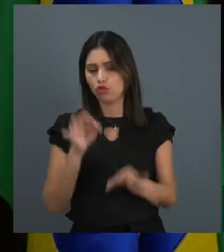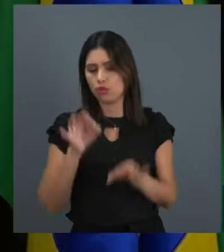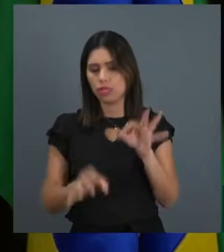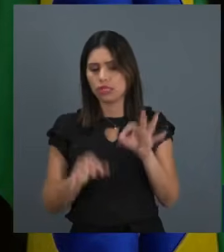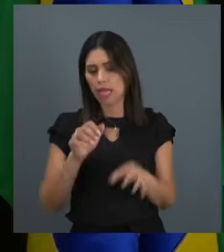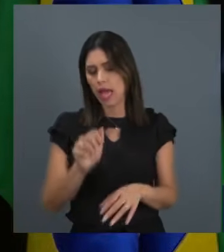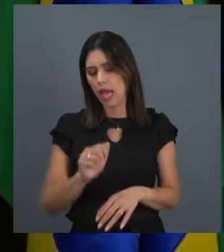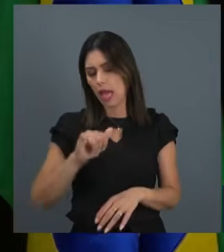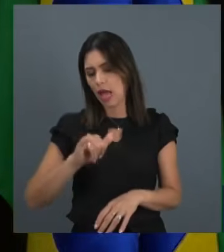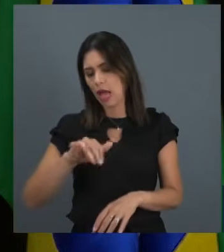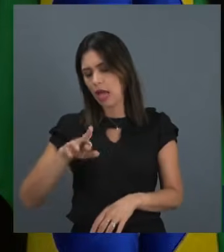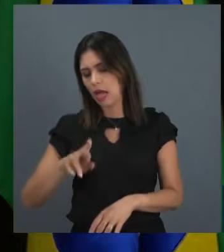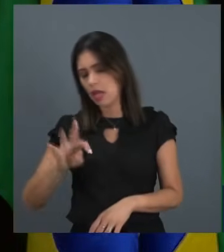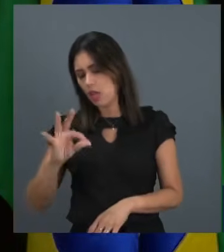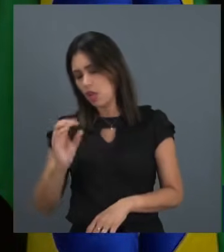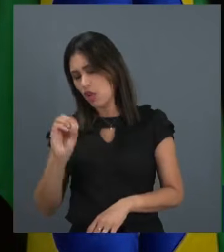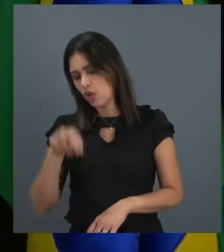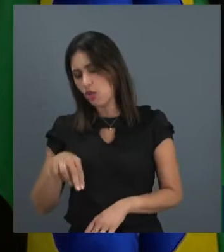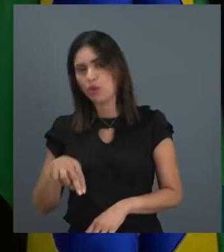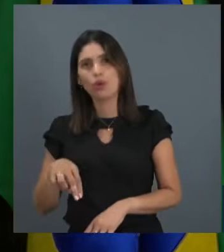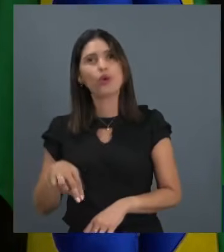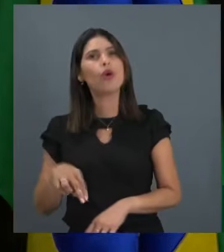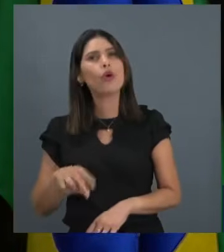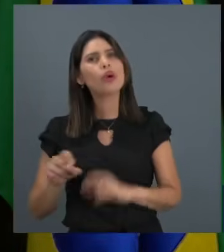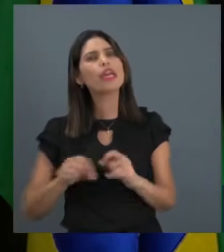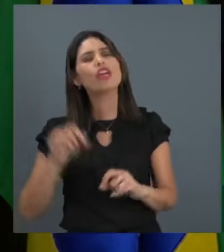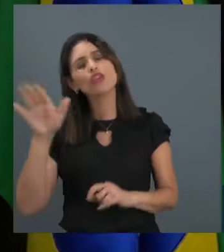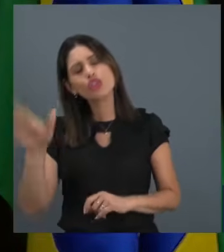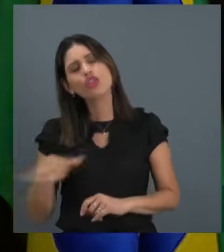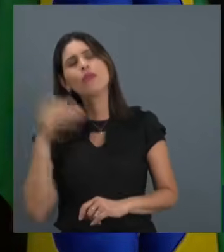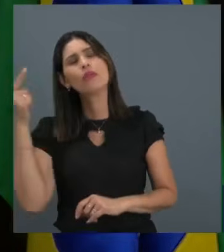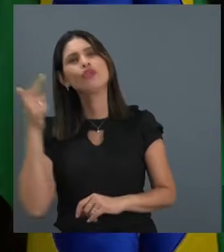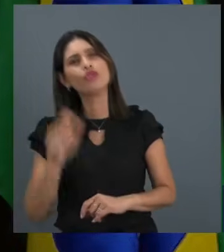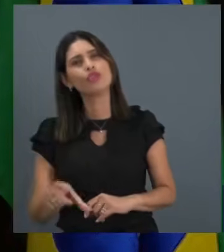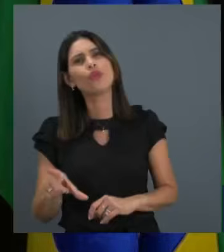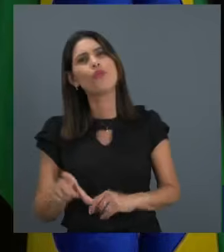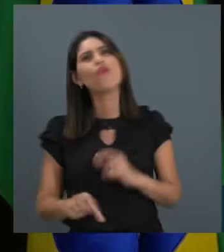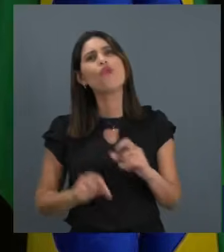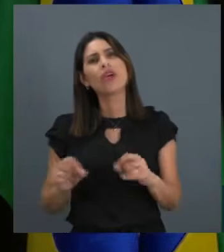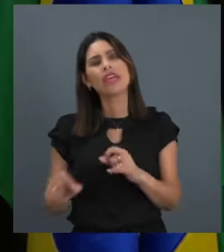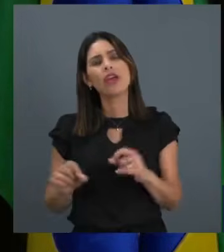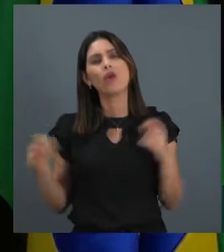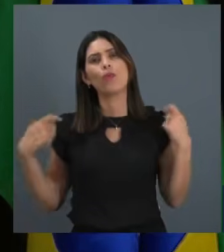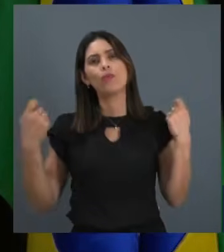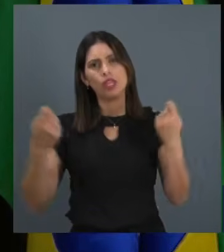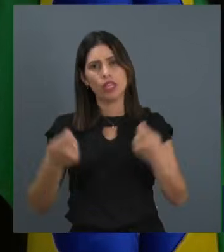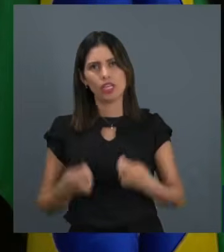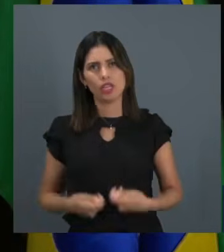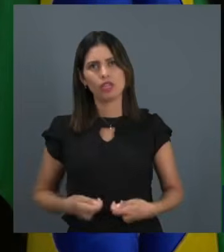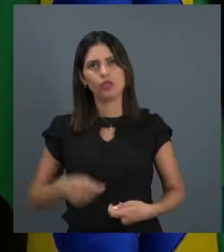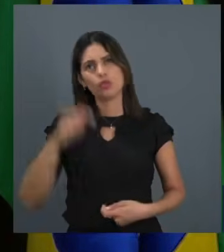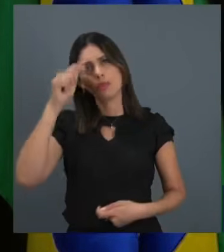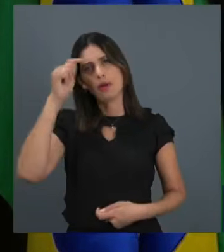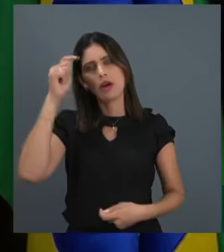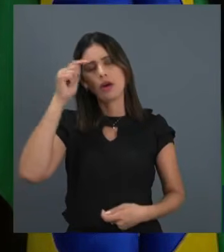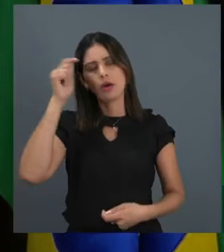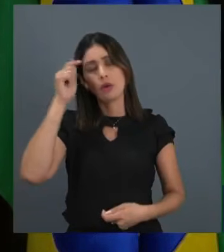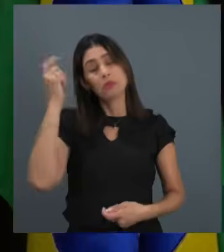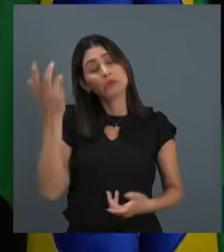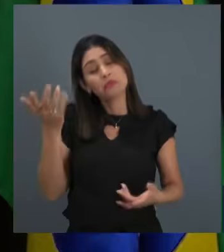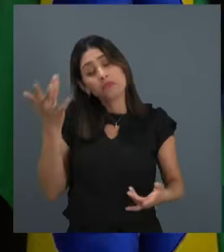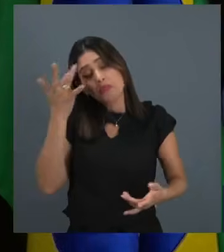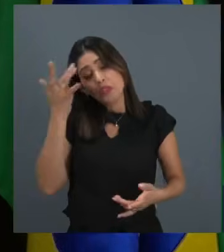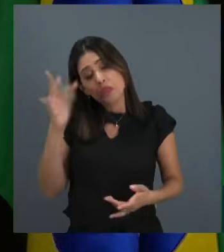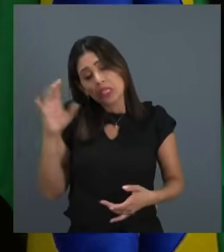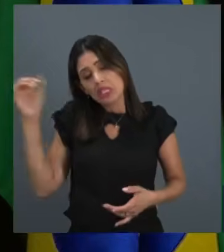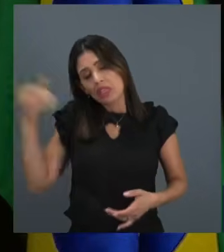Marco Antônio Vargas. E sabe quem mais que nós estamos convidando, mais uma vez? O ministro Barroso. Vamos ver se ele vai vir ou